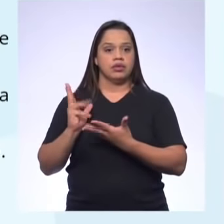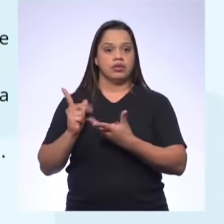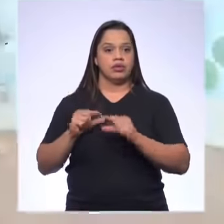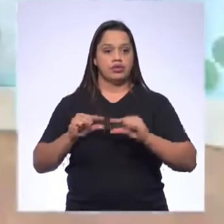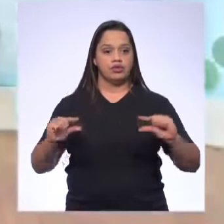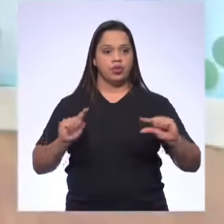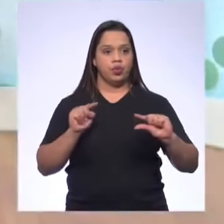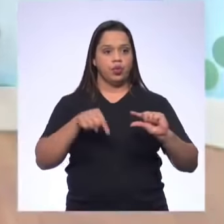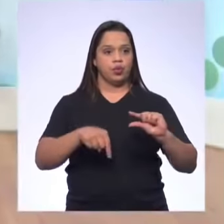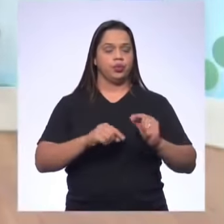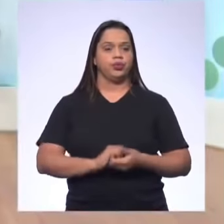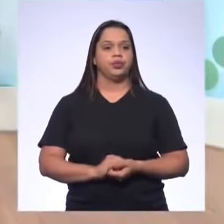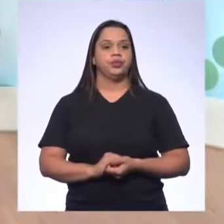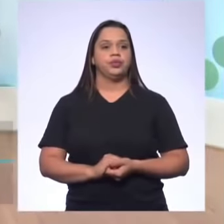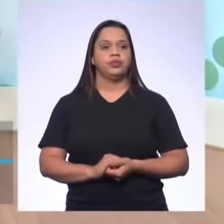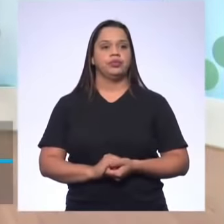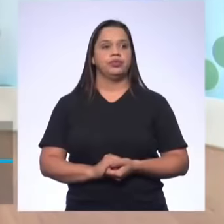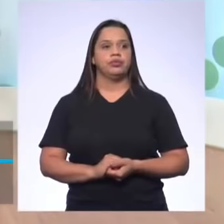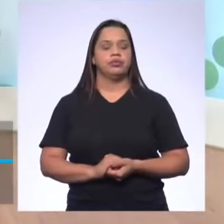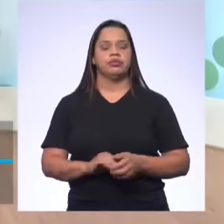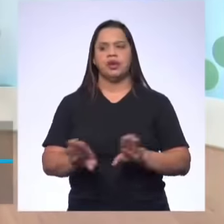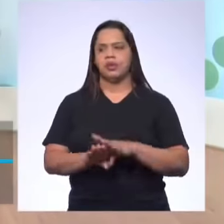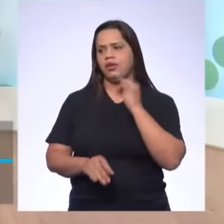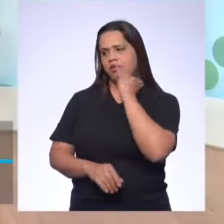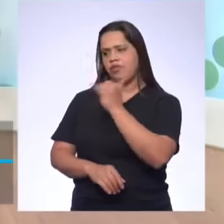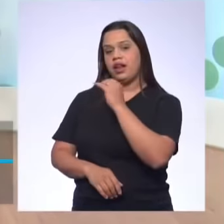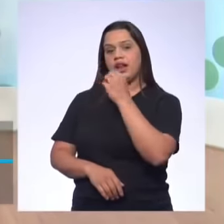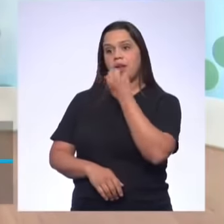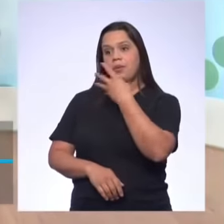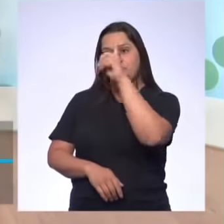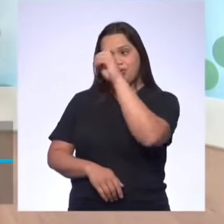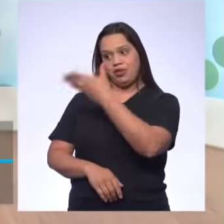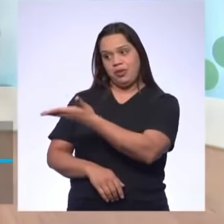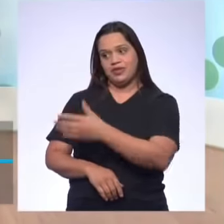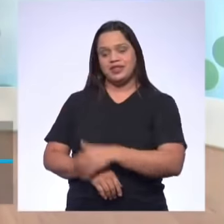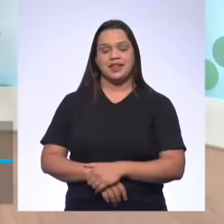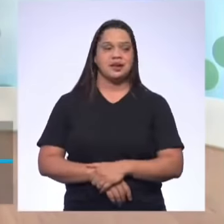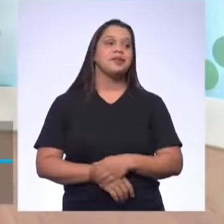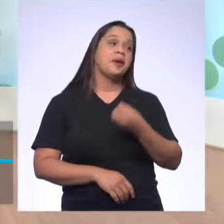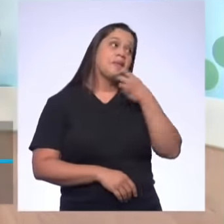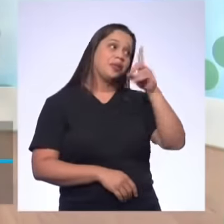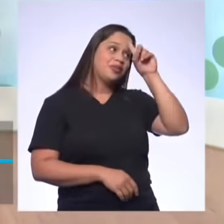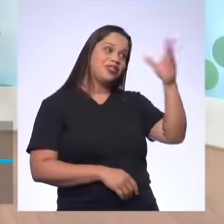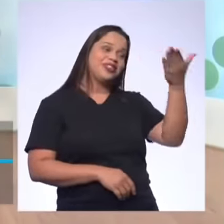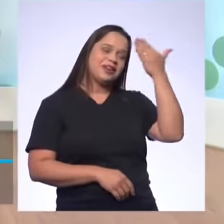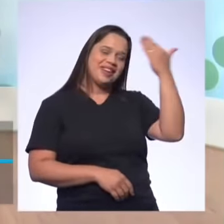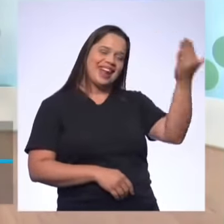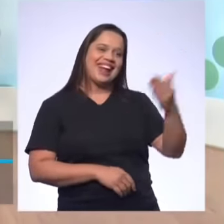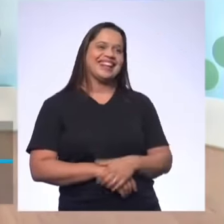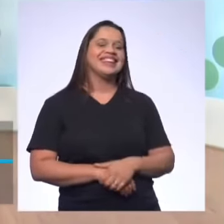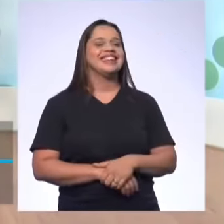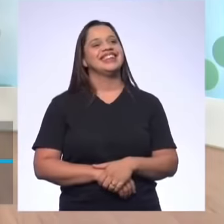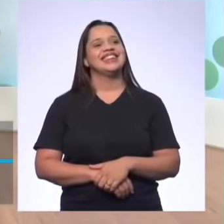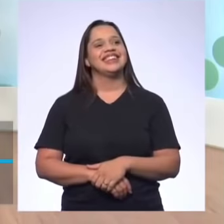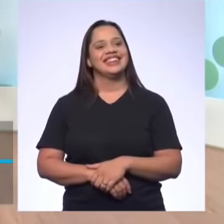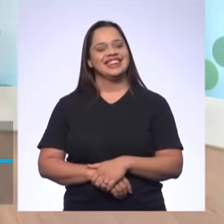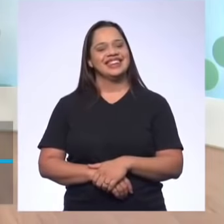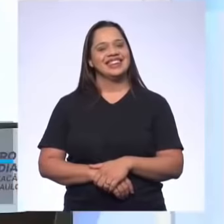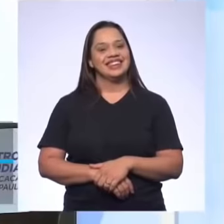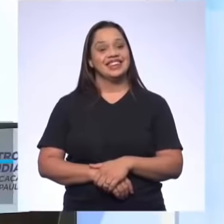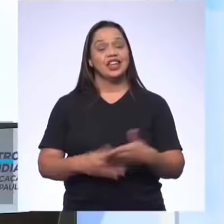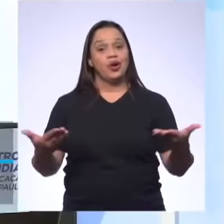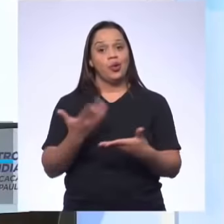inference. Eu nem falei good morning para você, Ed. Good morning, Antônia. Good morning. I'm okay. I'm okay too. Hoje é